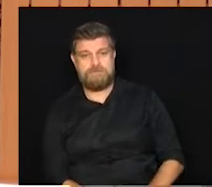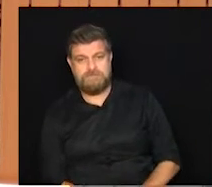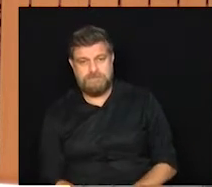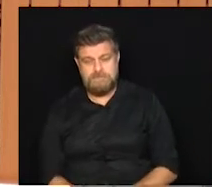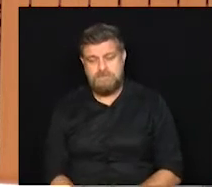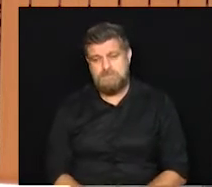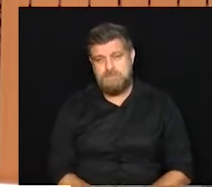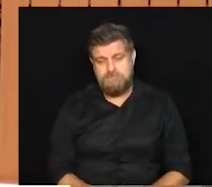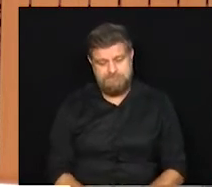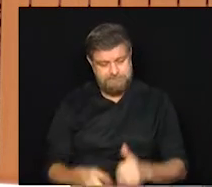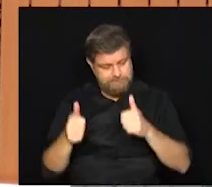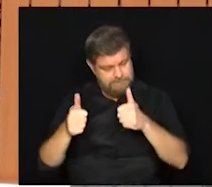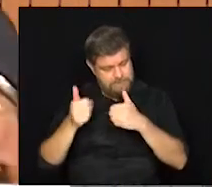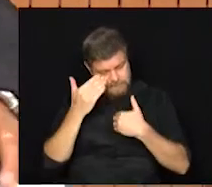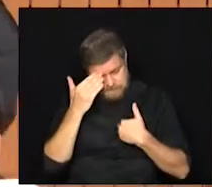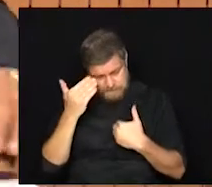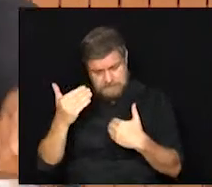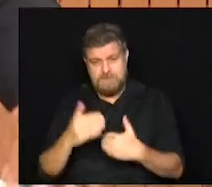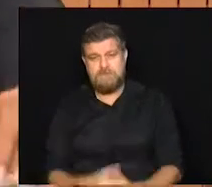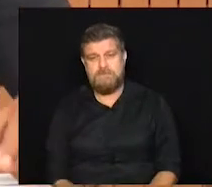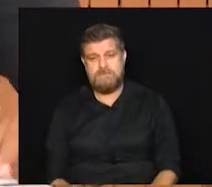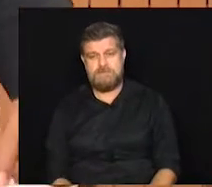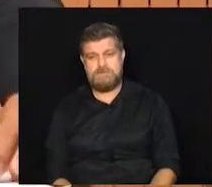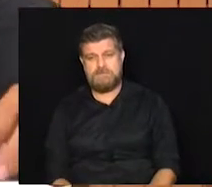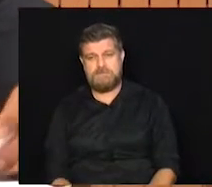Mas beleza, então, Jair, muito obrigado aí.